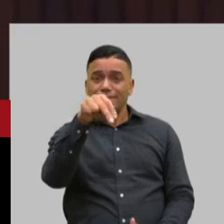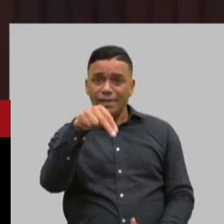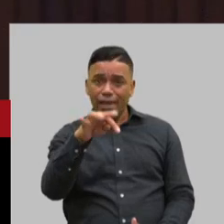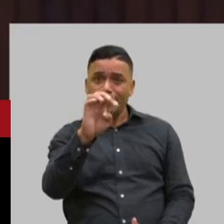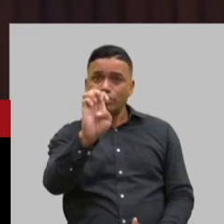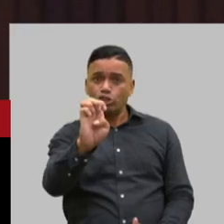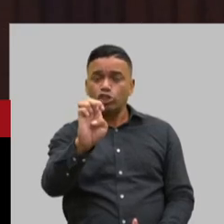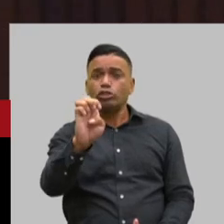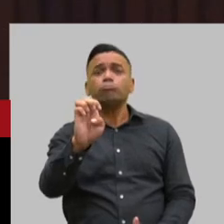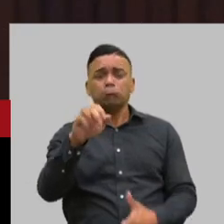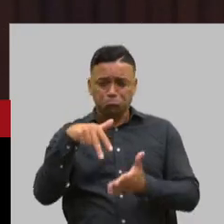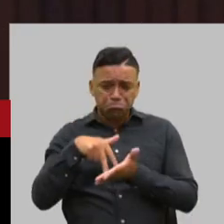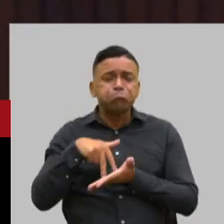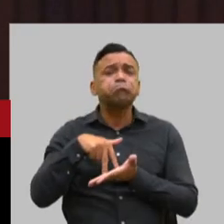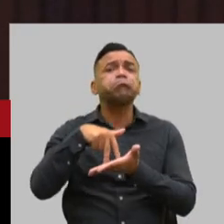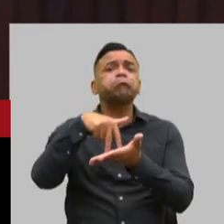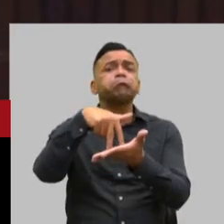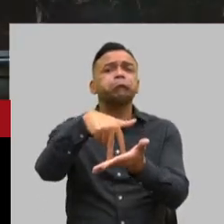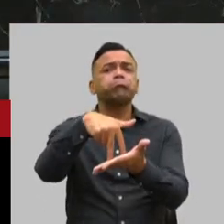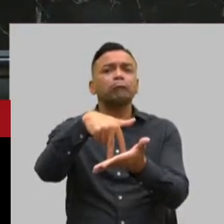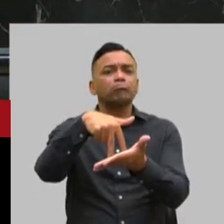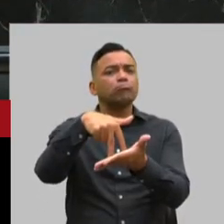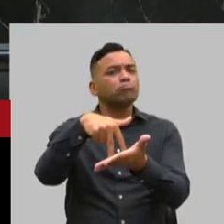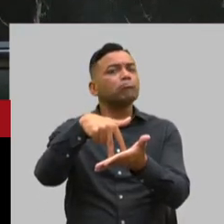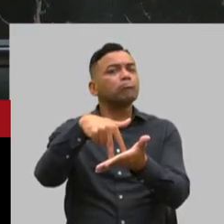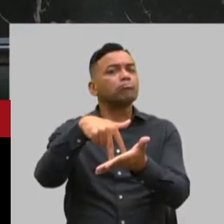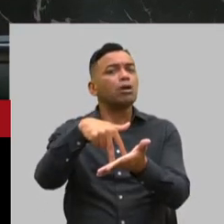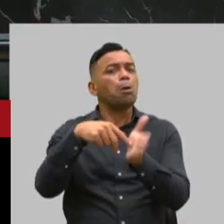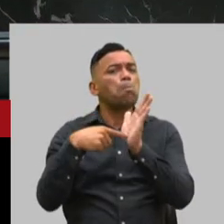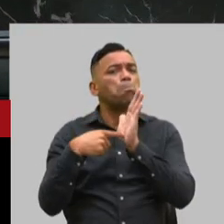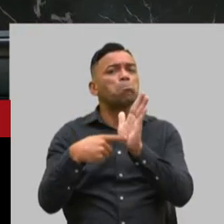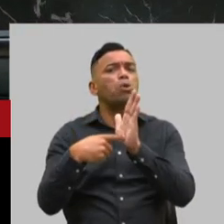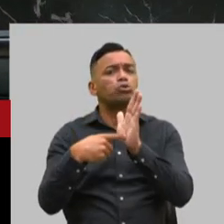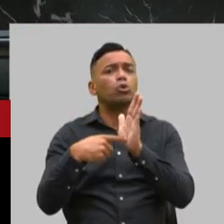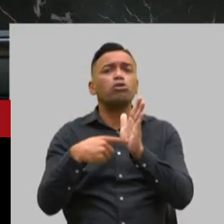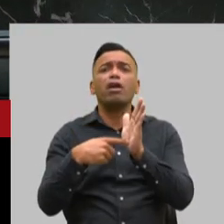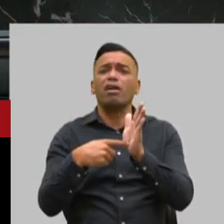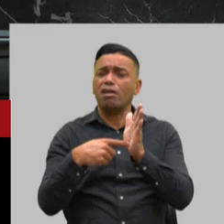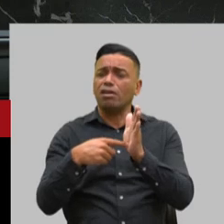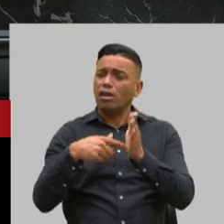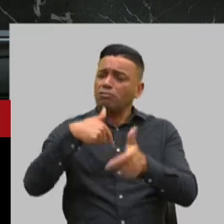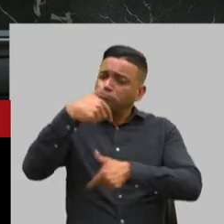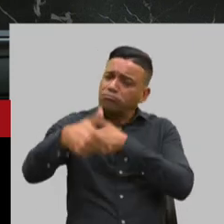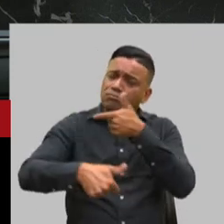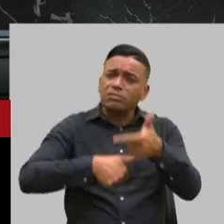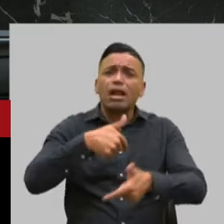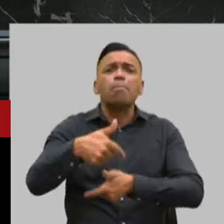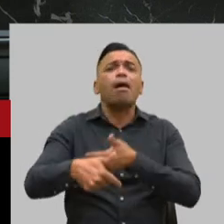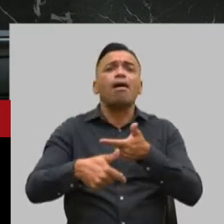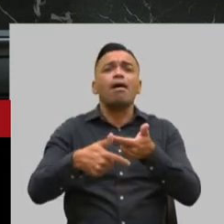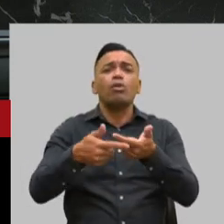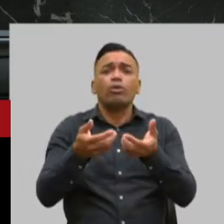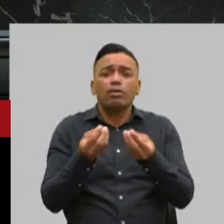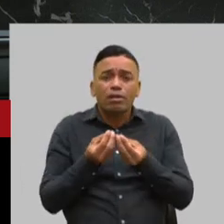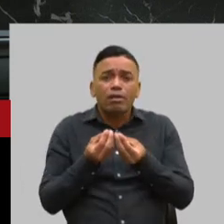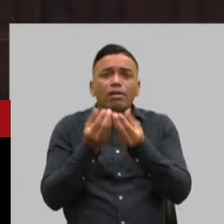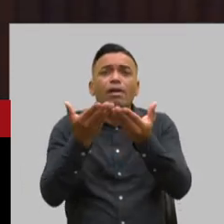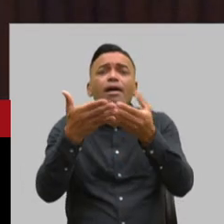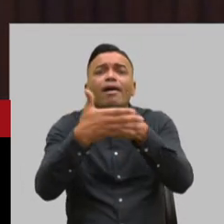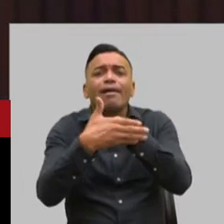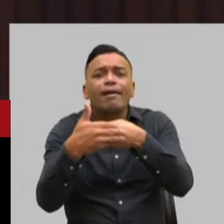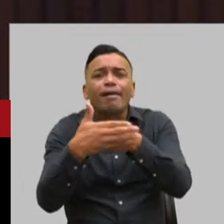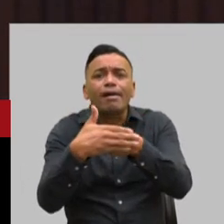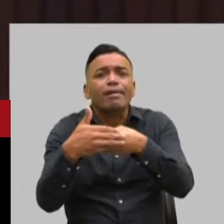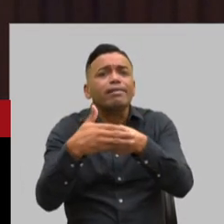e exemplificou diariamente o seu lema episcopal: a caridade jamais